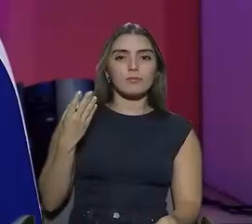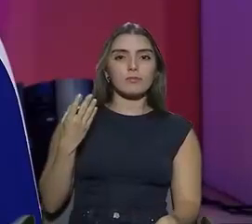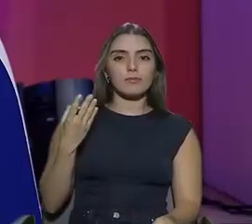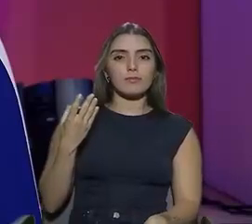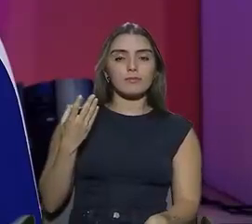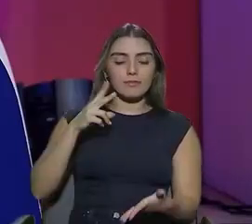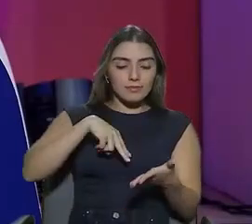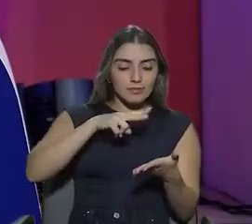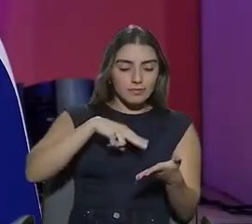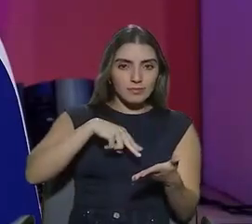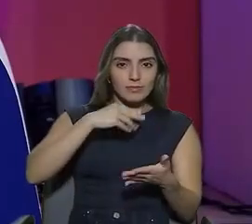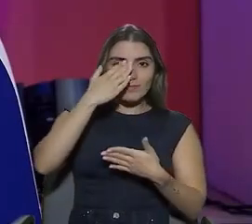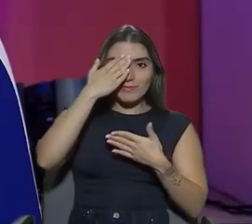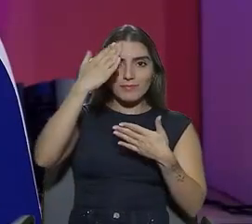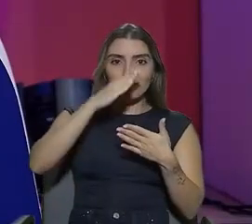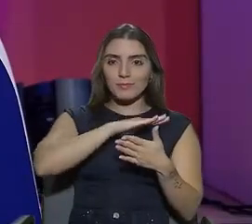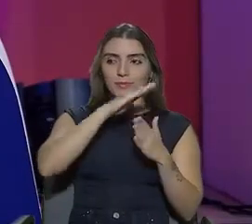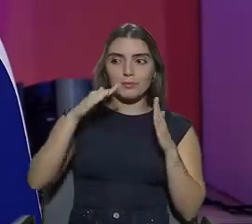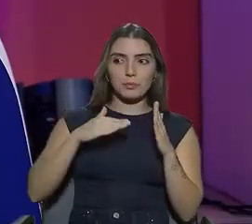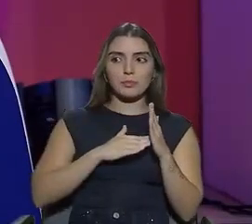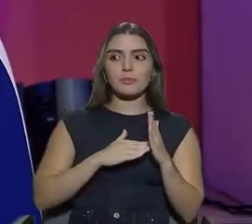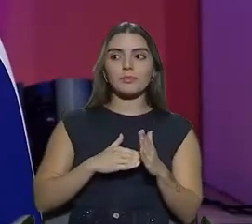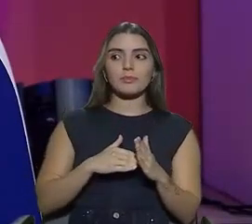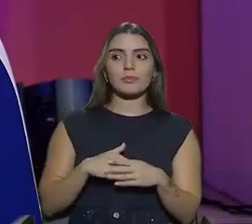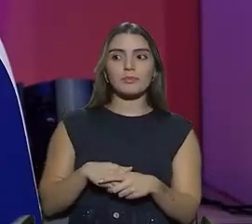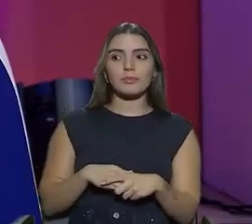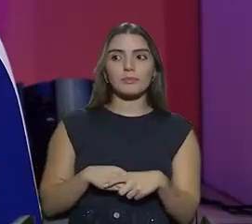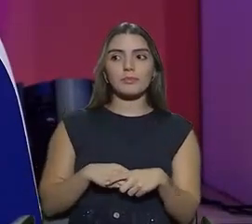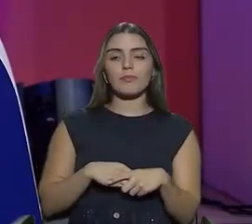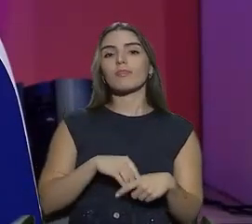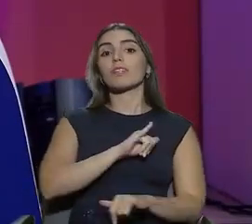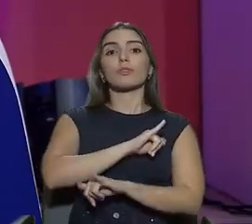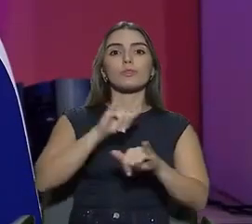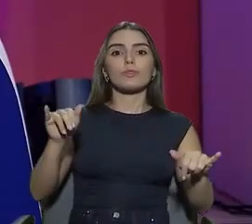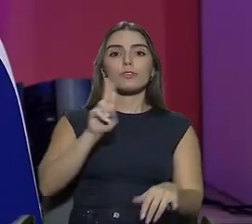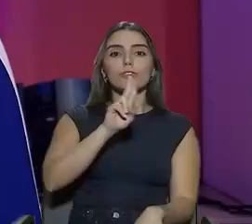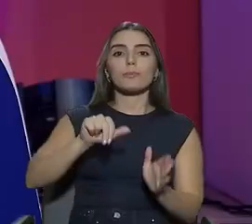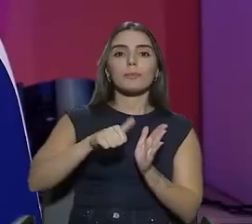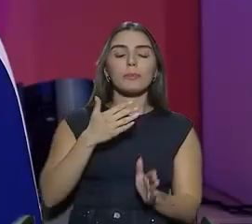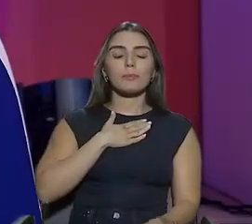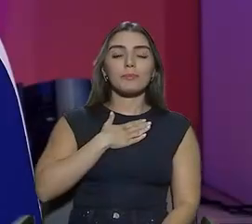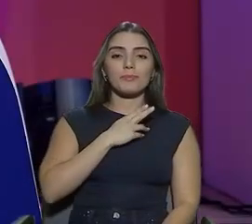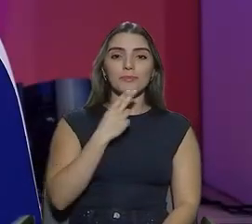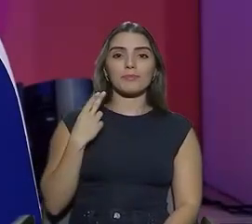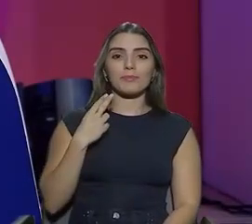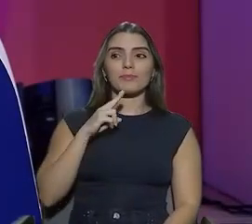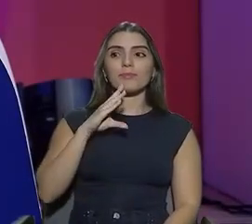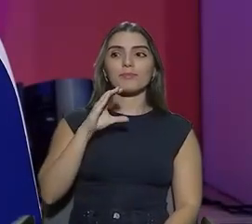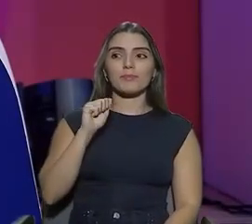a leitura, agradeceu a todo mundo. E aí, quando eles anunciaram, o primeiro nome foi o meu nome. Gente, quando falou Kalila